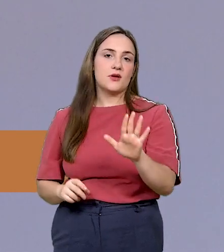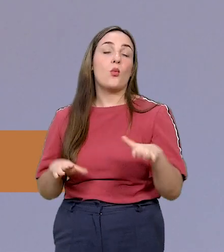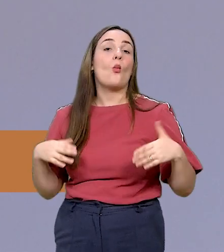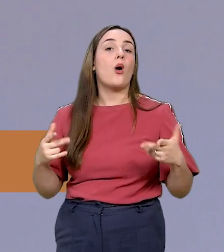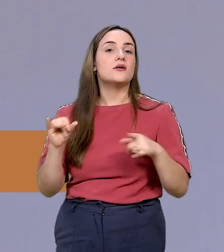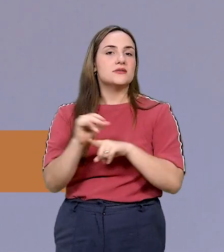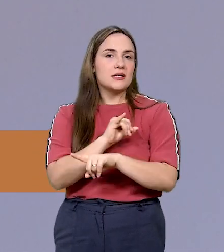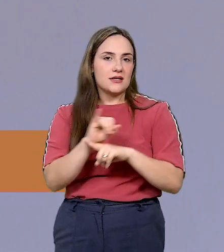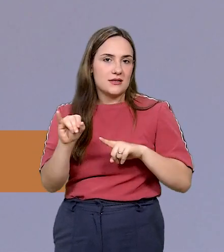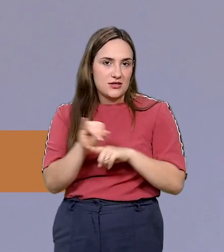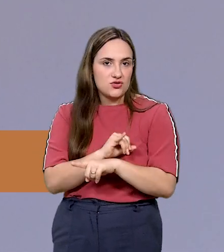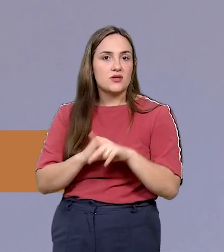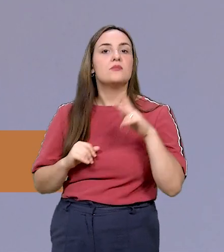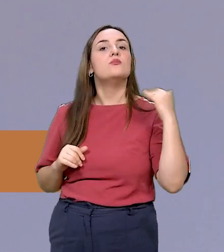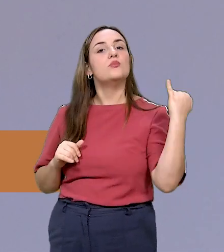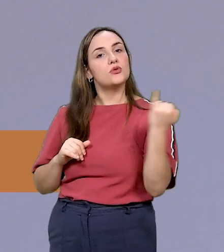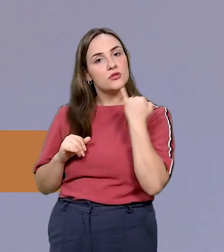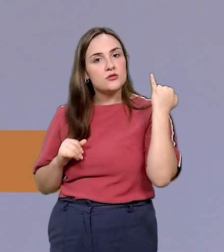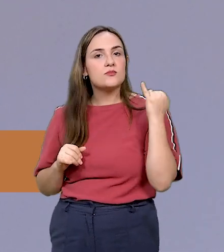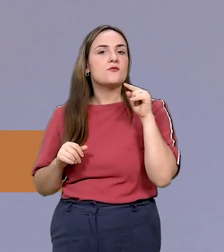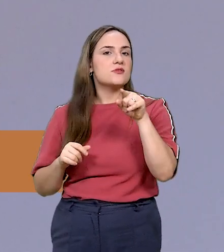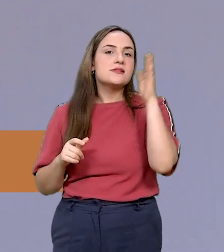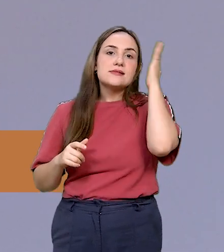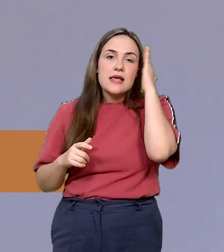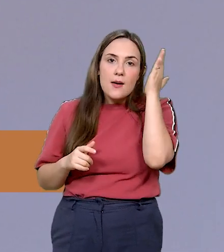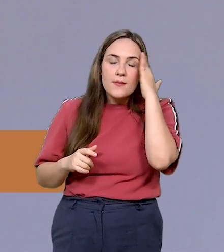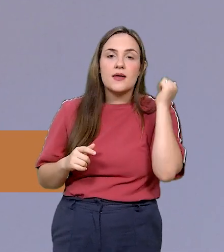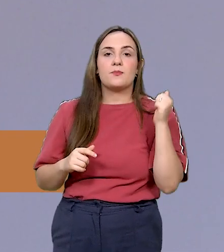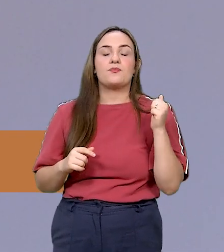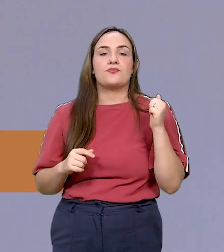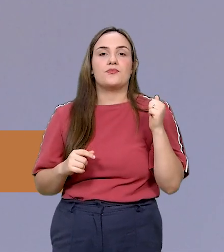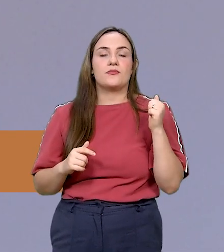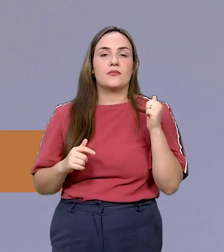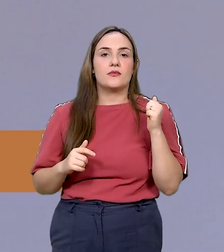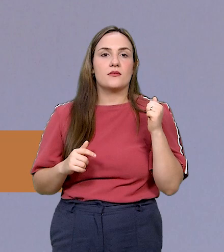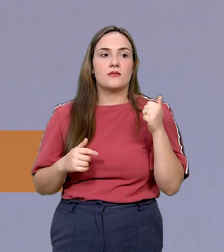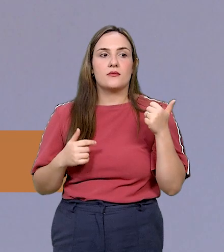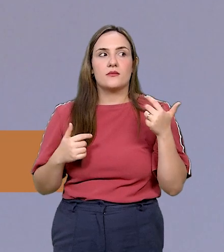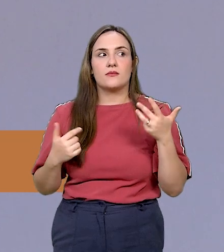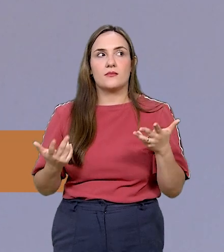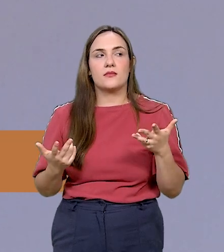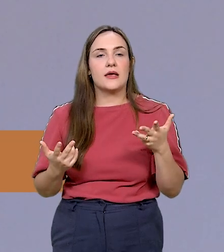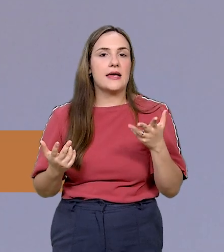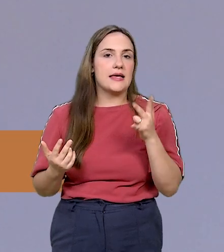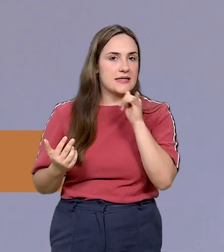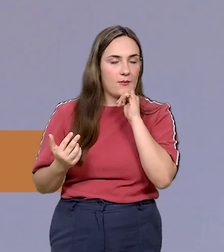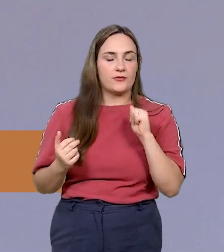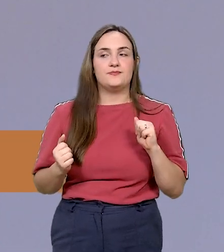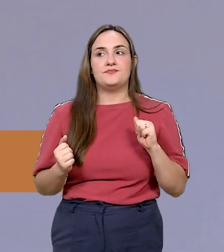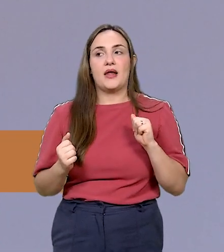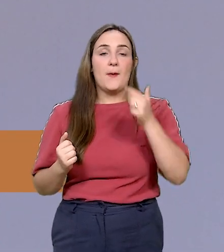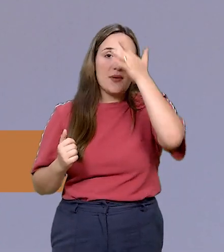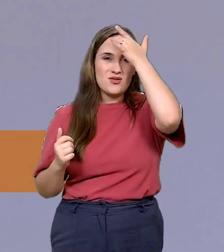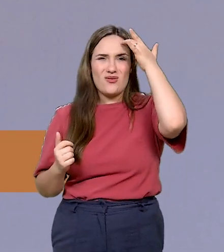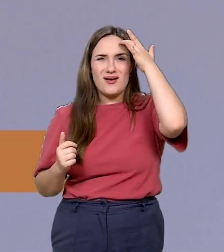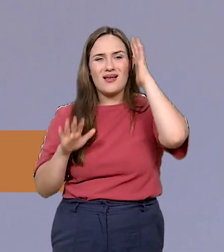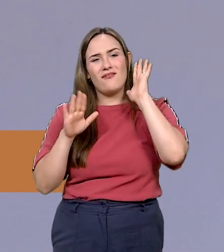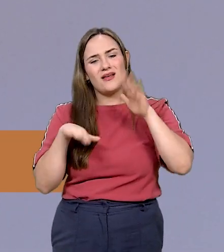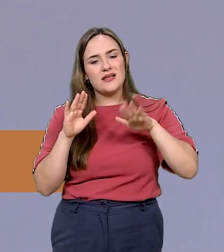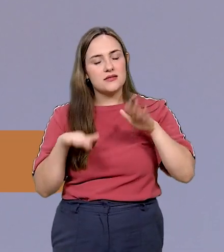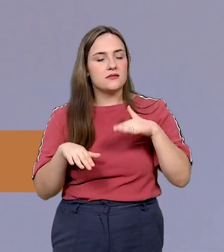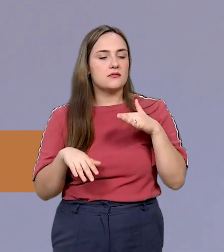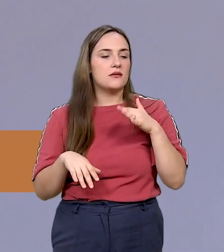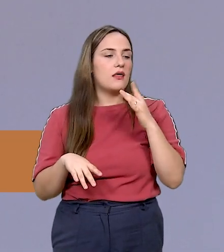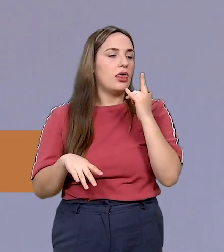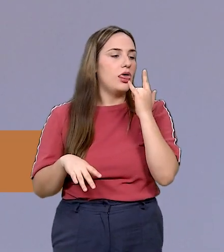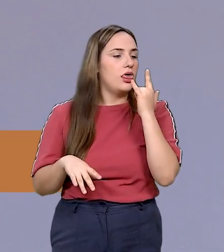tem algumas estratégias que são importantes para identificar. Muitas vezes, as pessoas elas